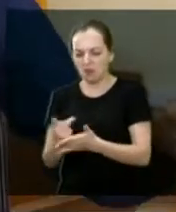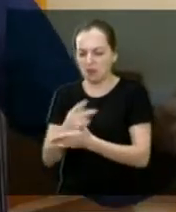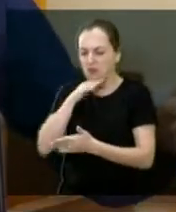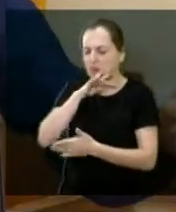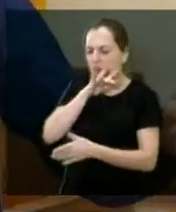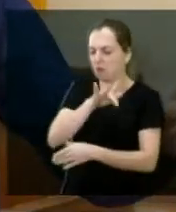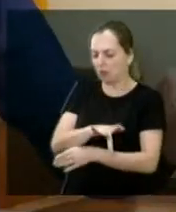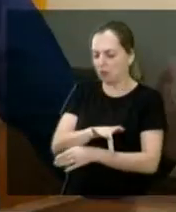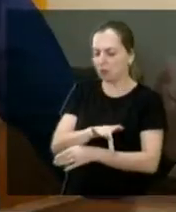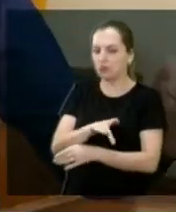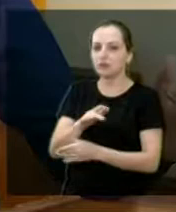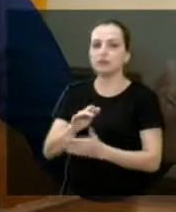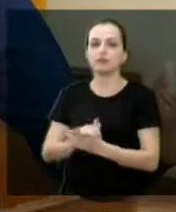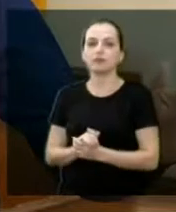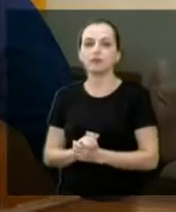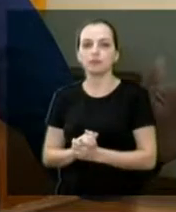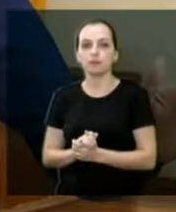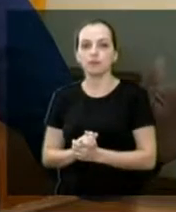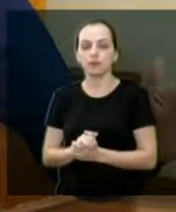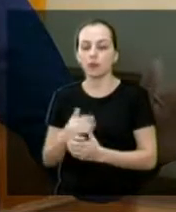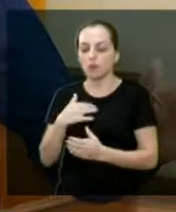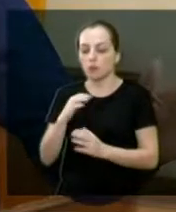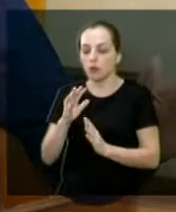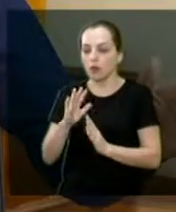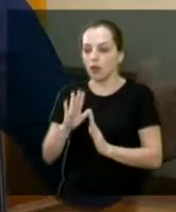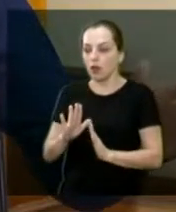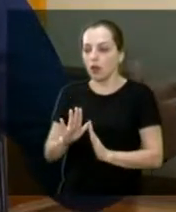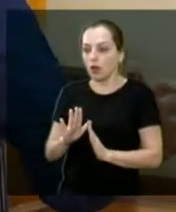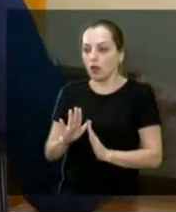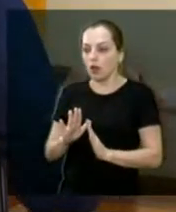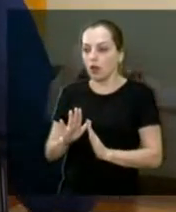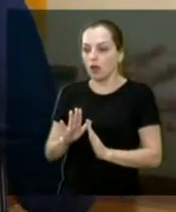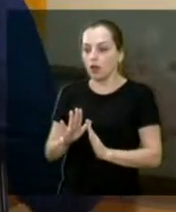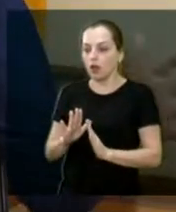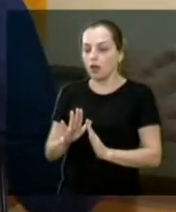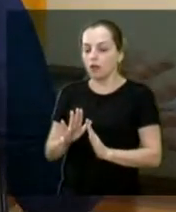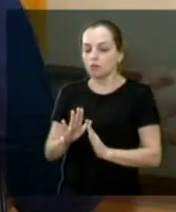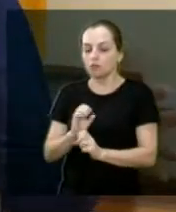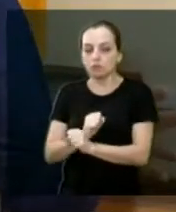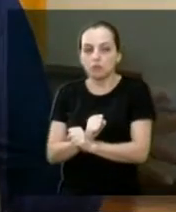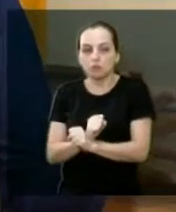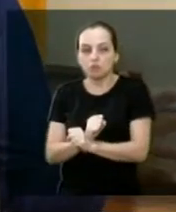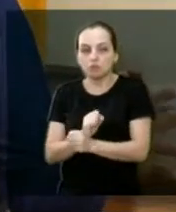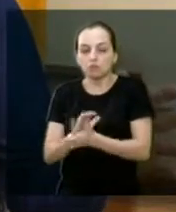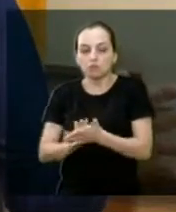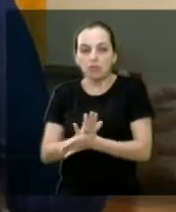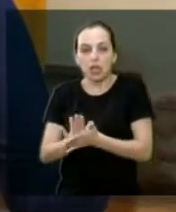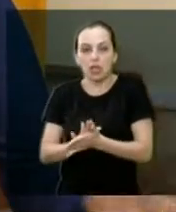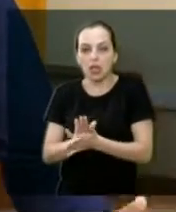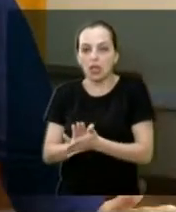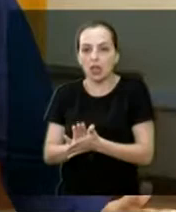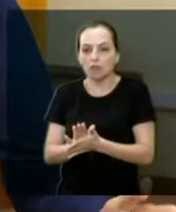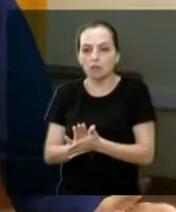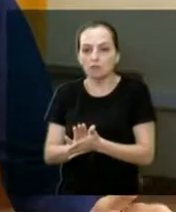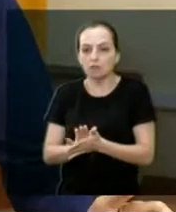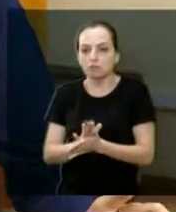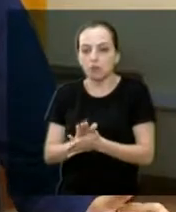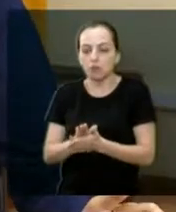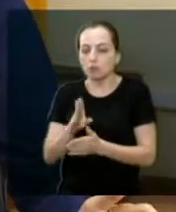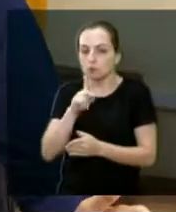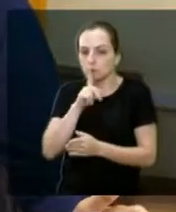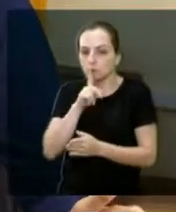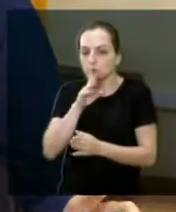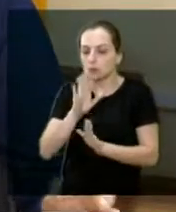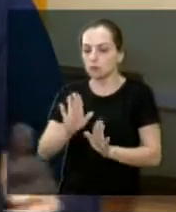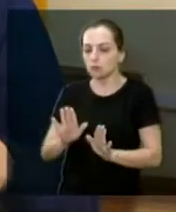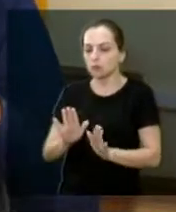aquele silêncio. Ele parou, eu parei, né? Eu fiquei olhando assim, né? Ninguém falava nada. Araújo, você está me ouvindo? Aí depois eu fiquei